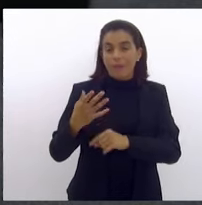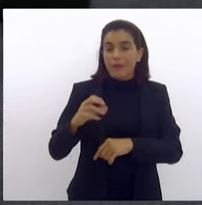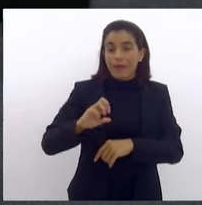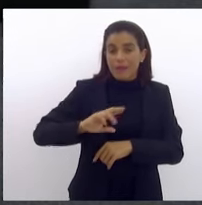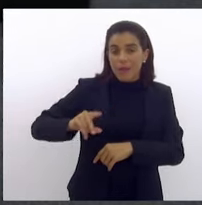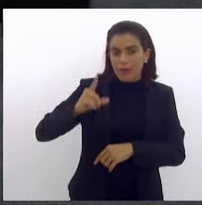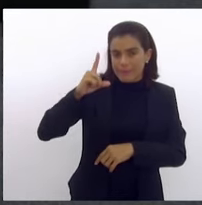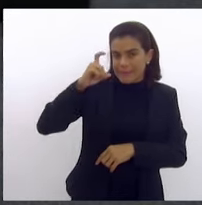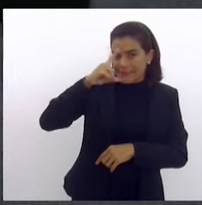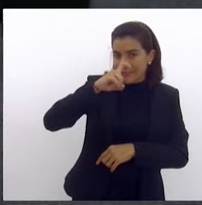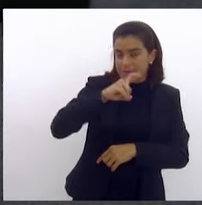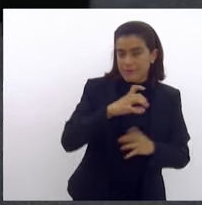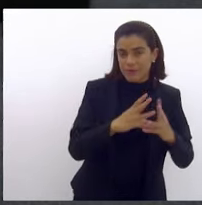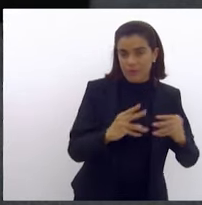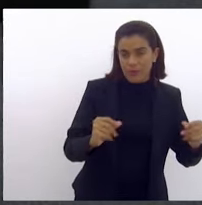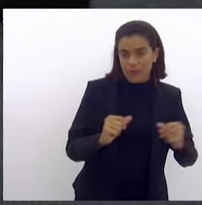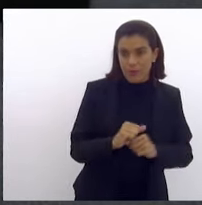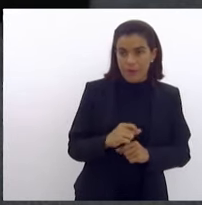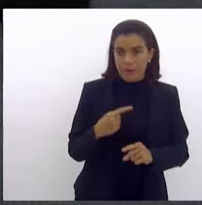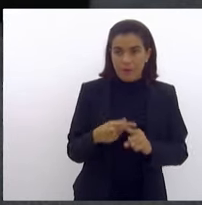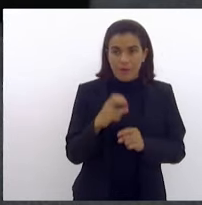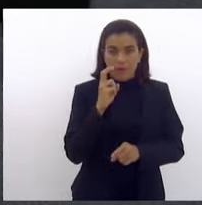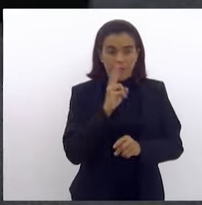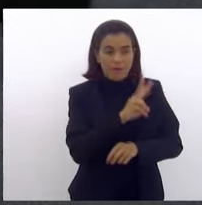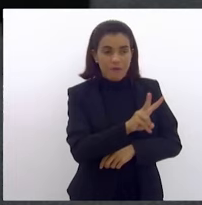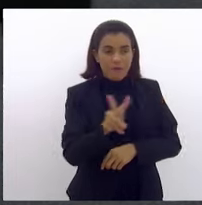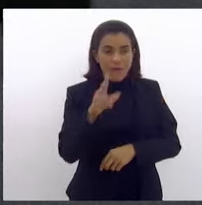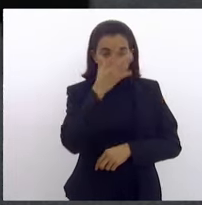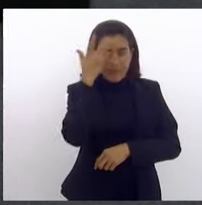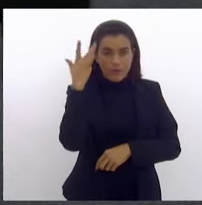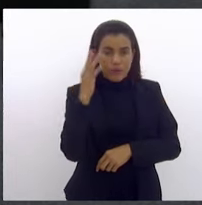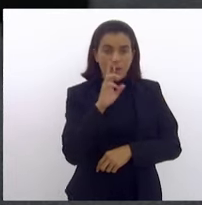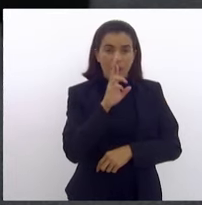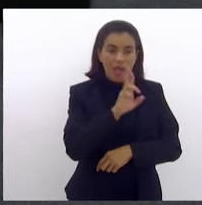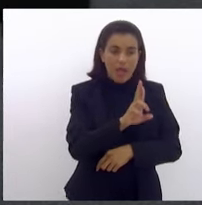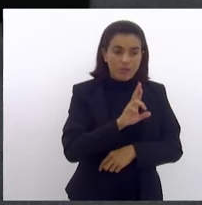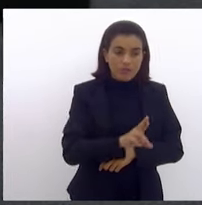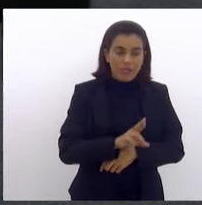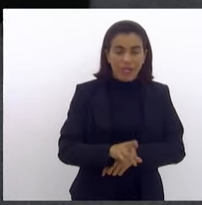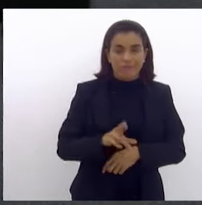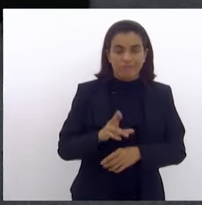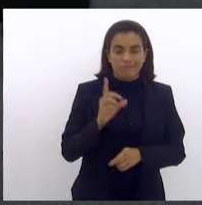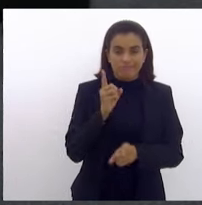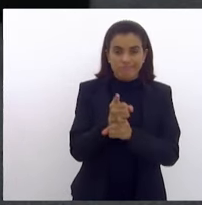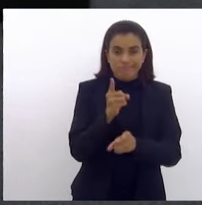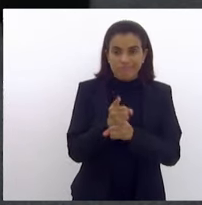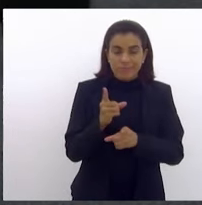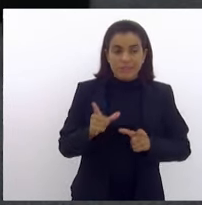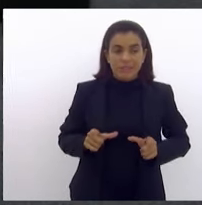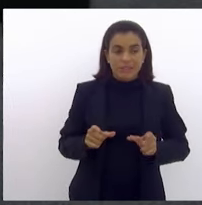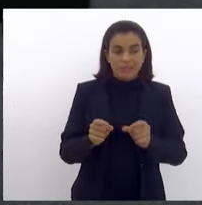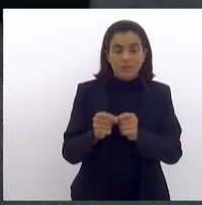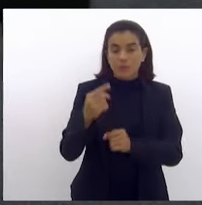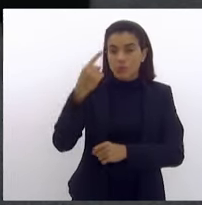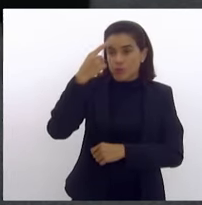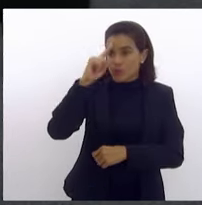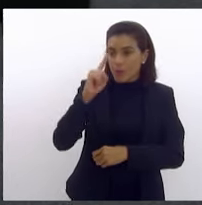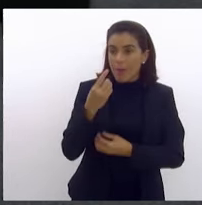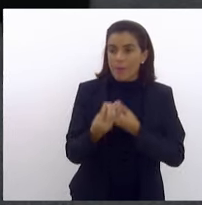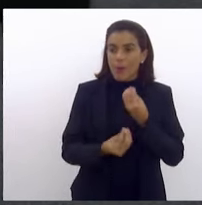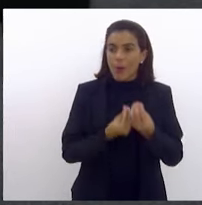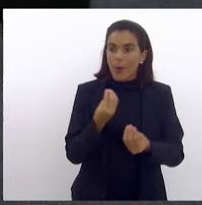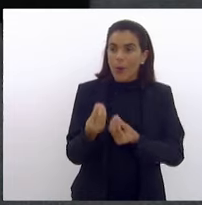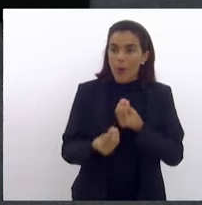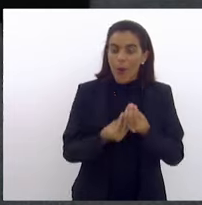das contas, a gente vê as pessoas tendo o resultado e o diagnóstico de câncer, não sabe como, como